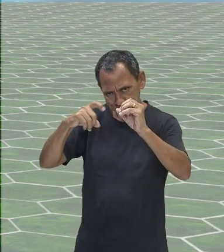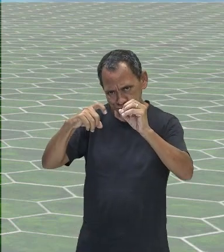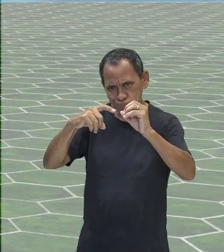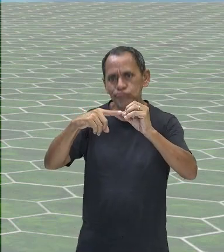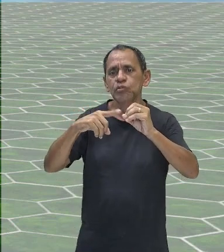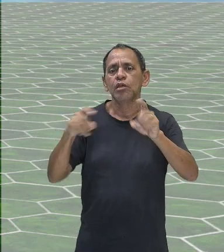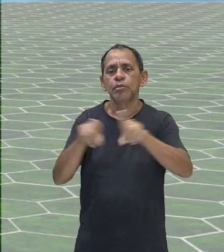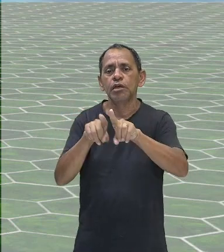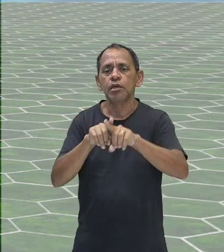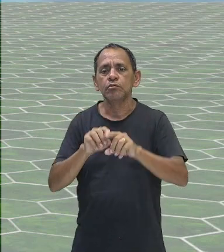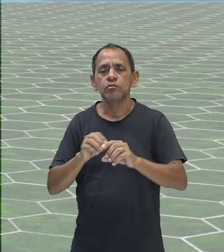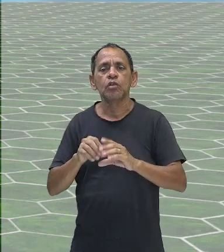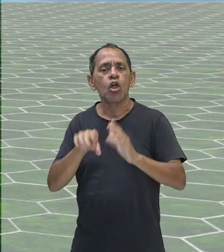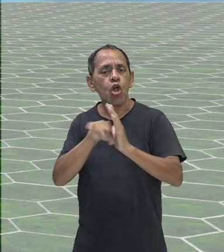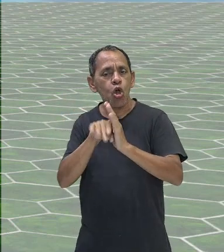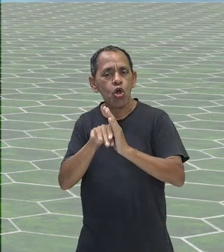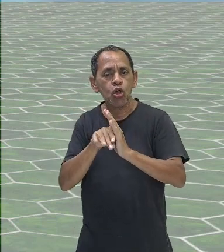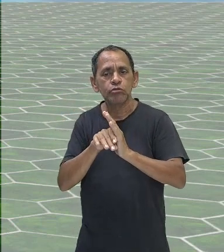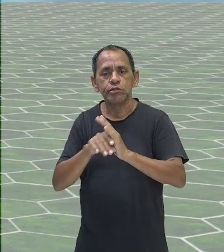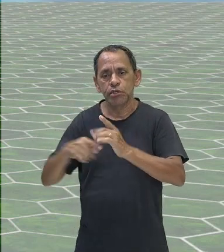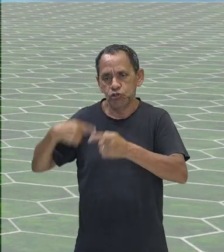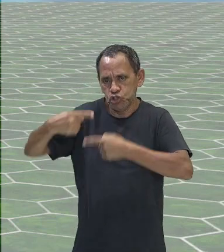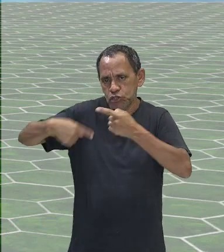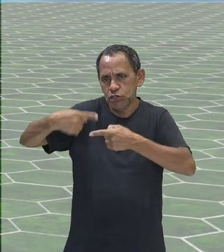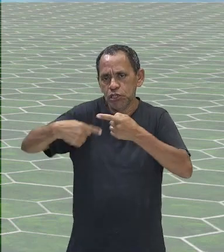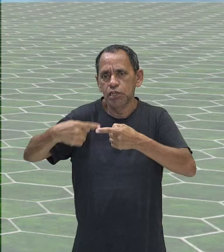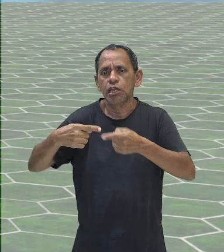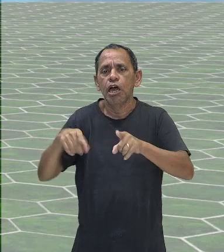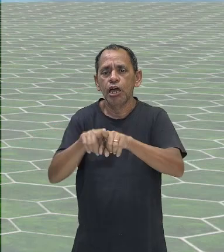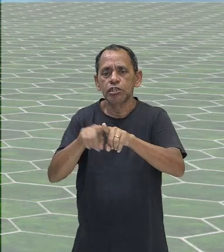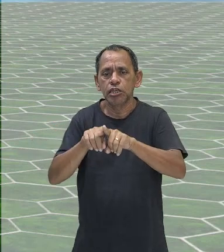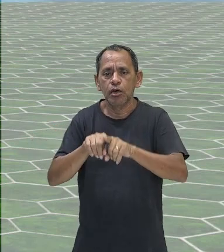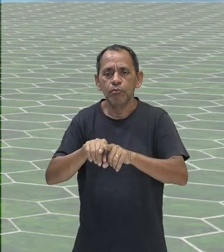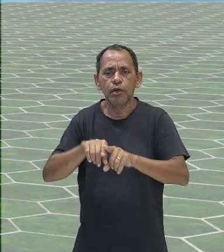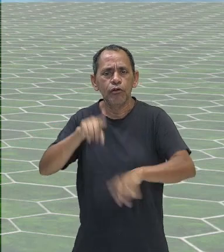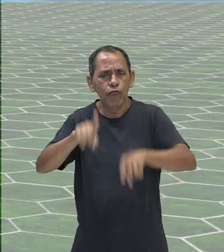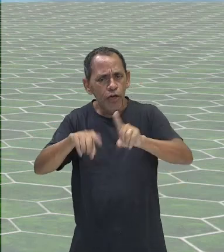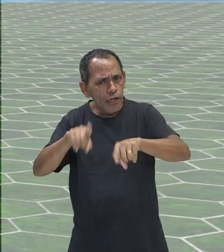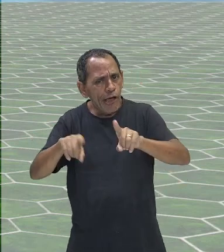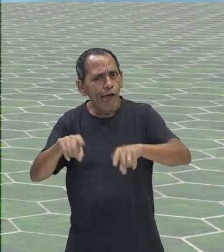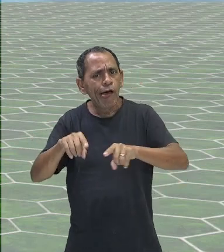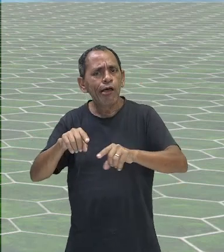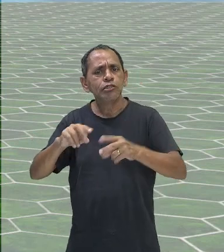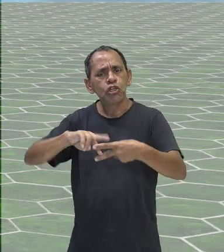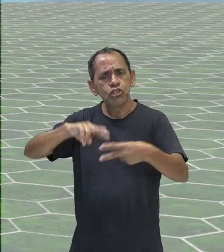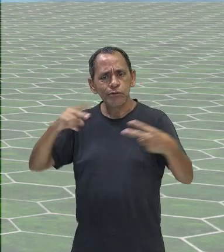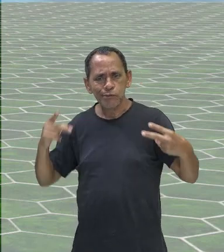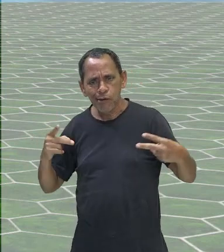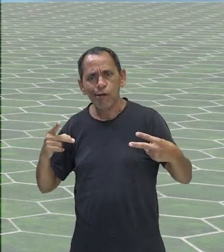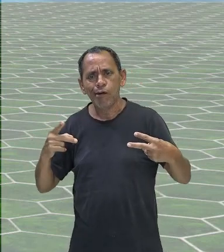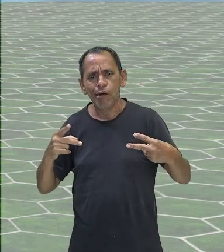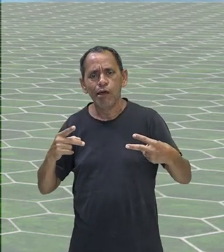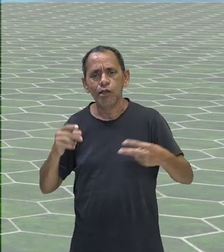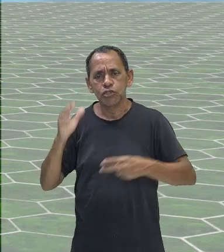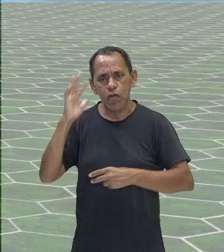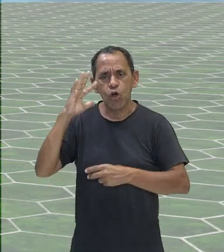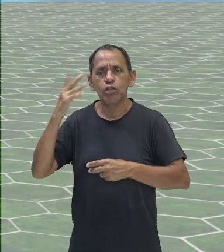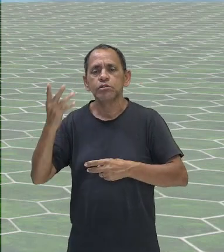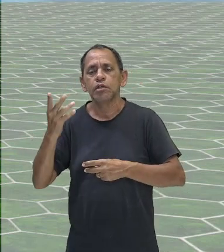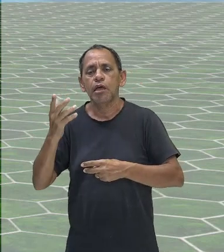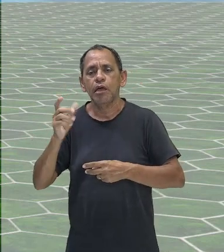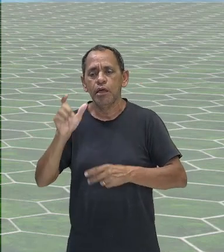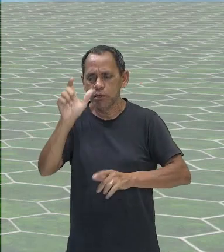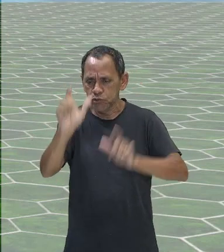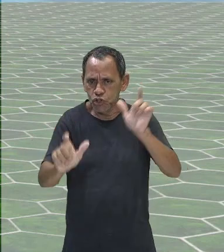todos os conceitos de hereditariedade e de variabilidade genética que ocorrem entre indivíduos de